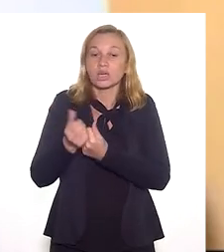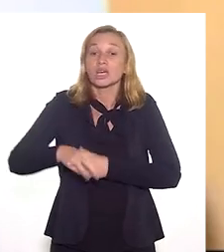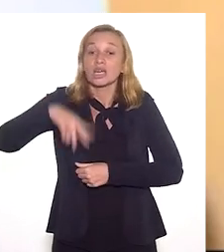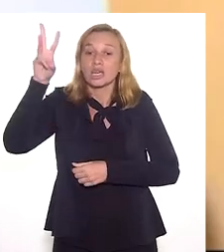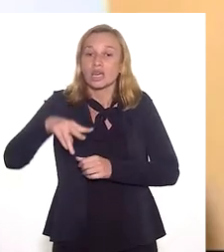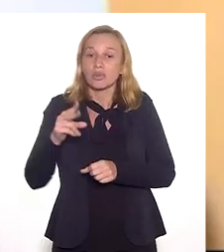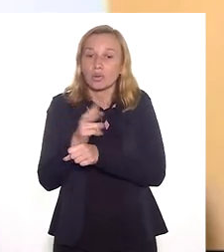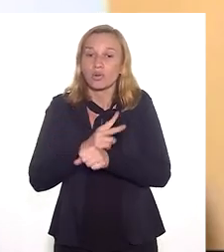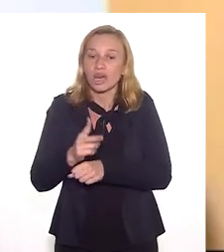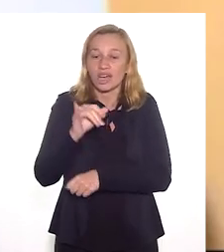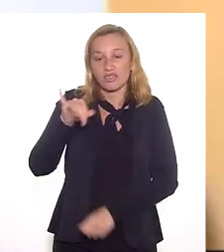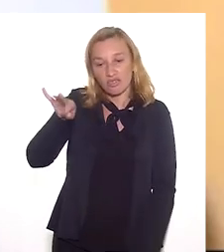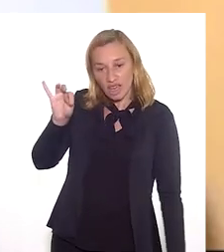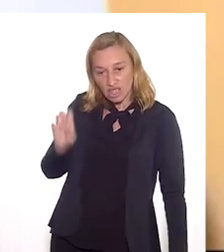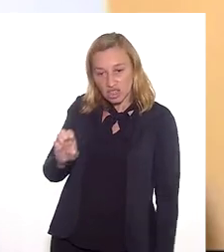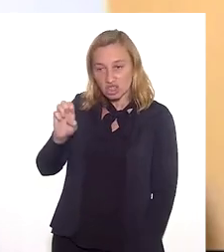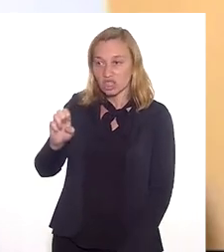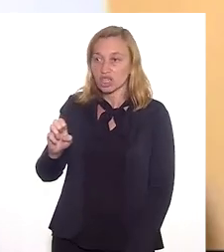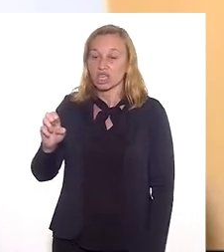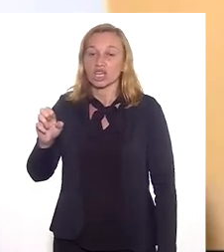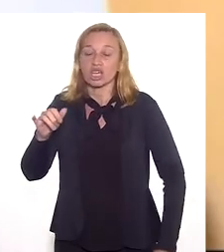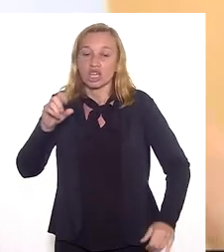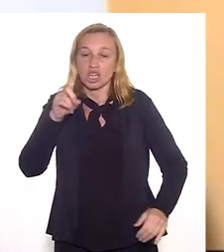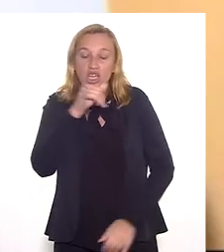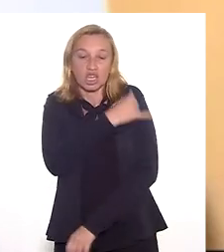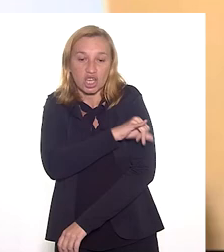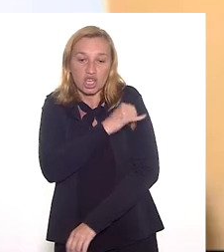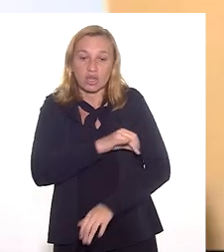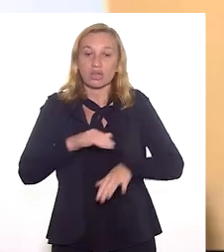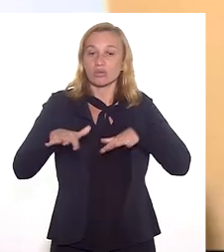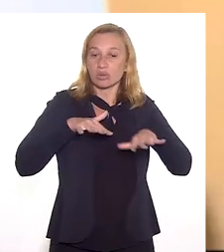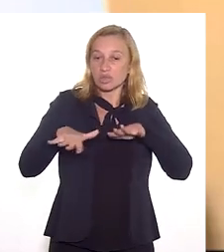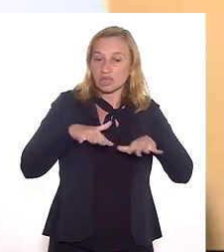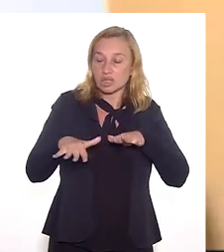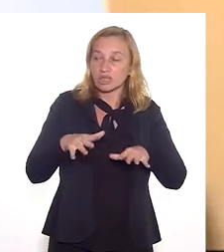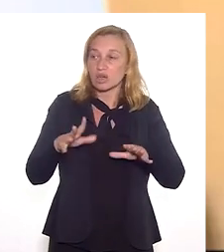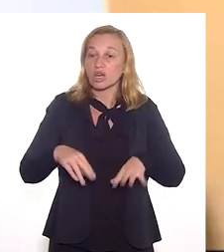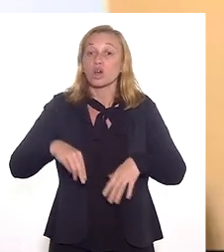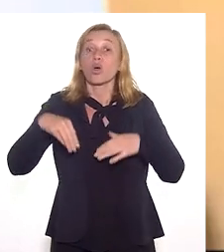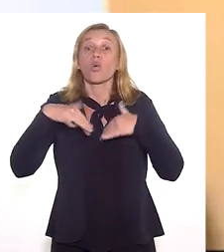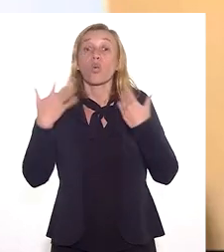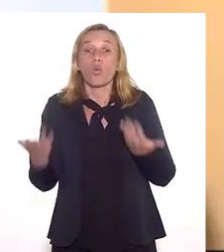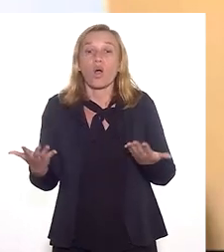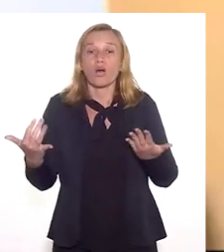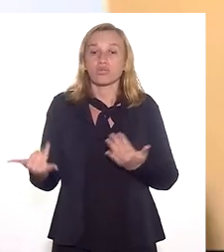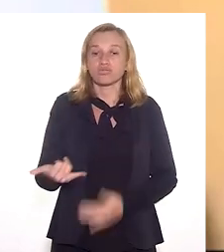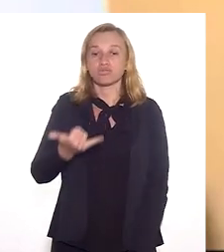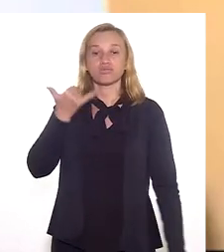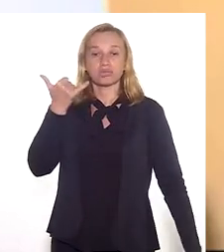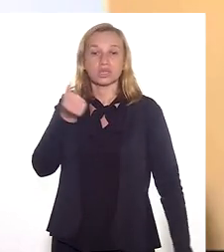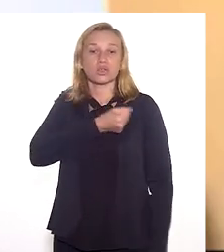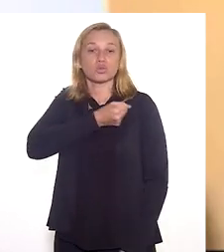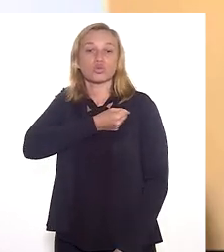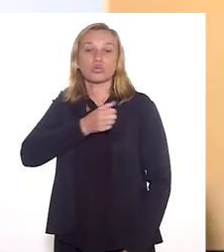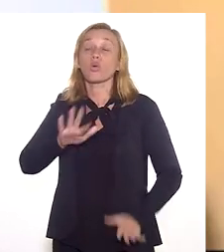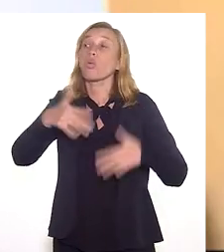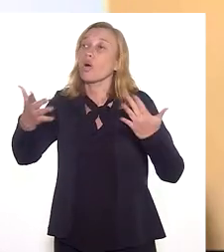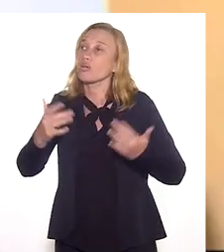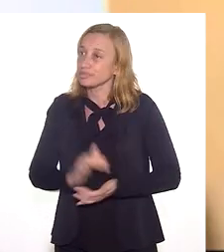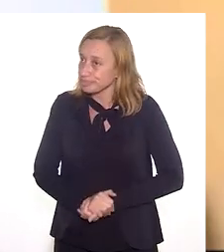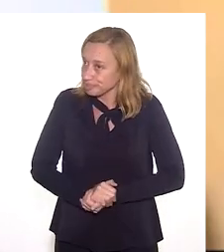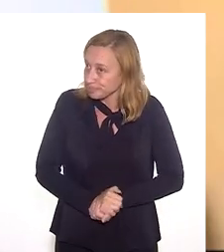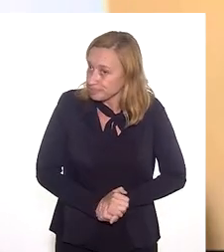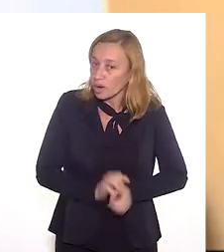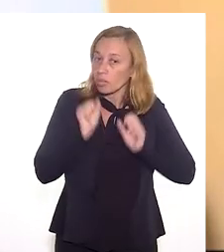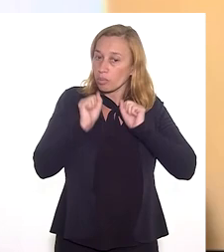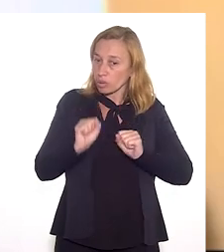um apoio e quem elas devem buscar. É a Invest Rio que está mobilizando aí esses atores, né? Qual o contato para quem está assistindo, falar assim,